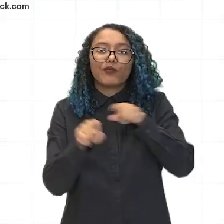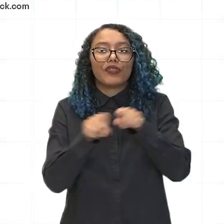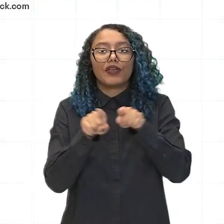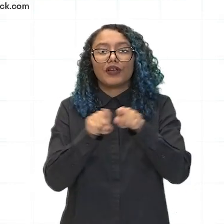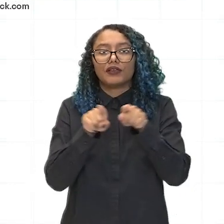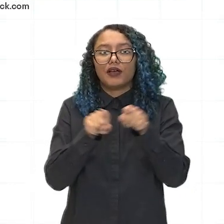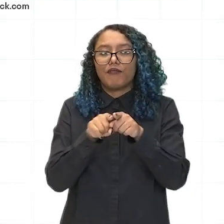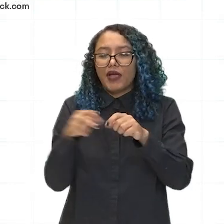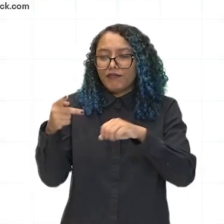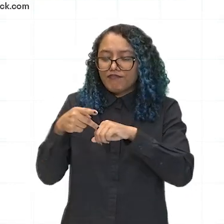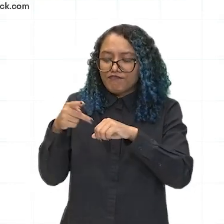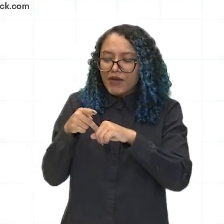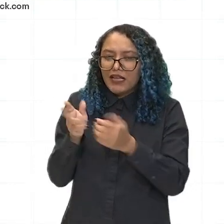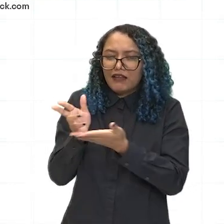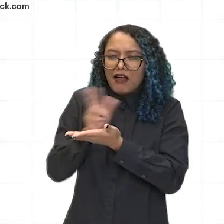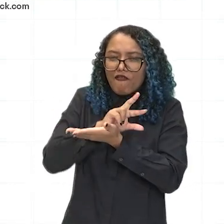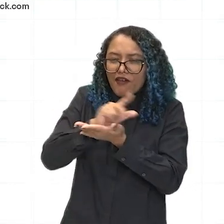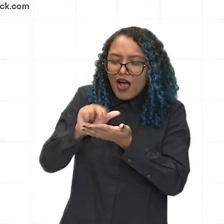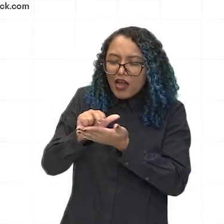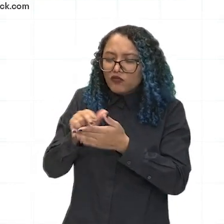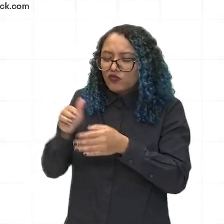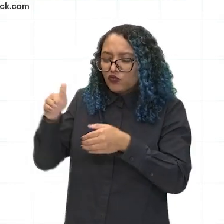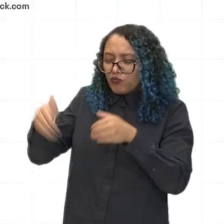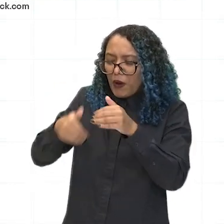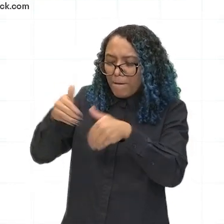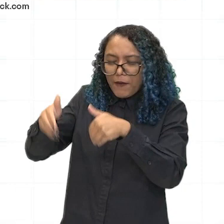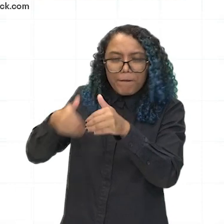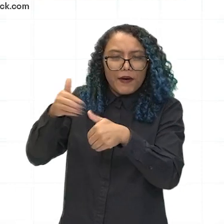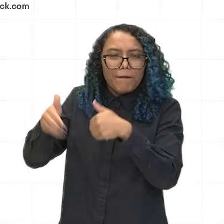e mineração. Todos esses são